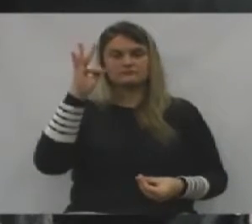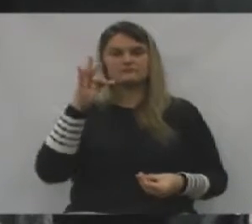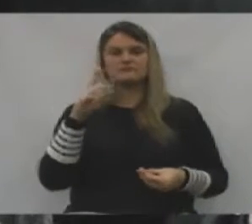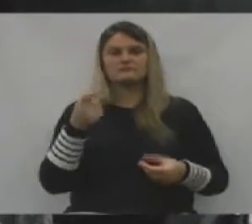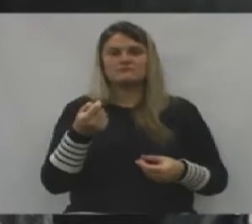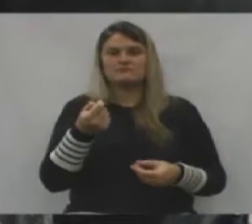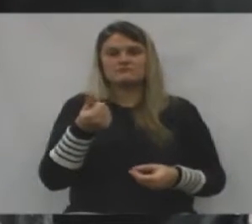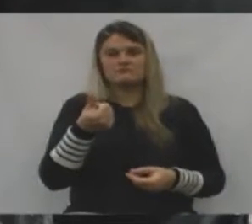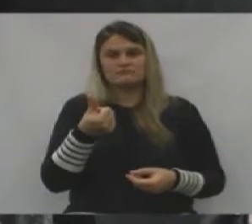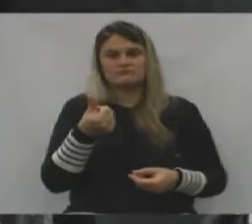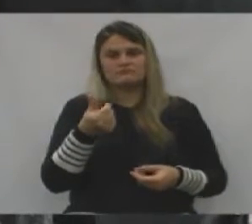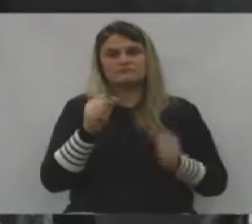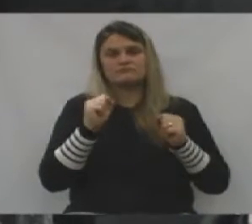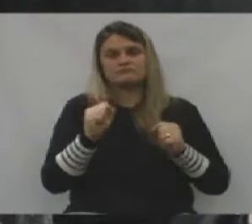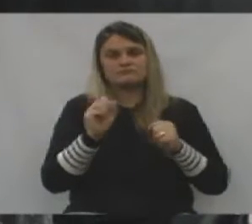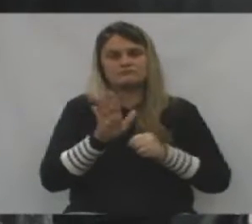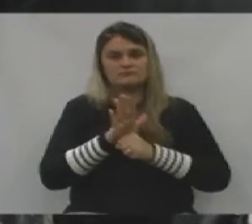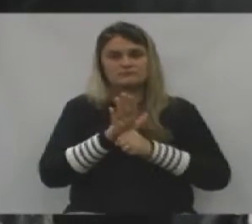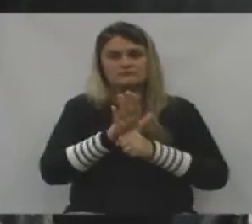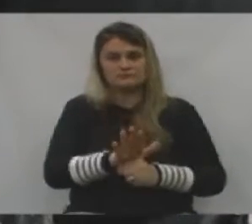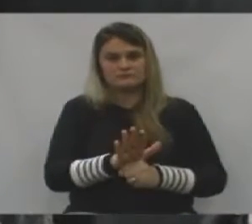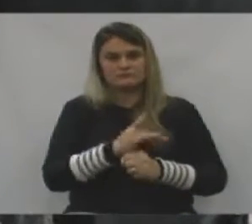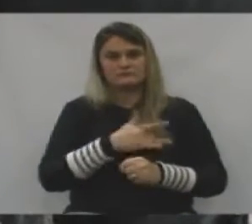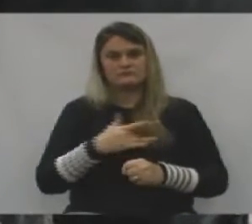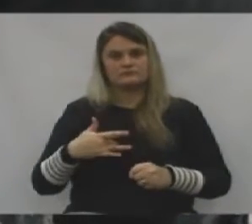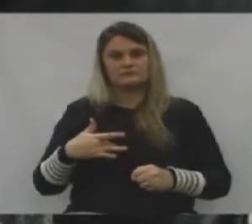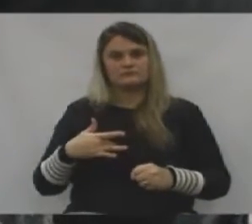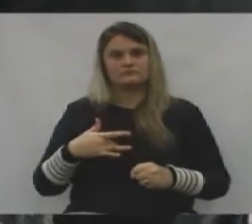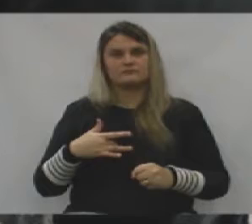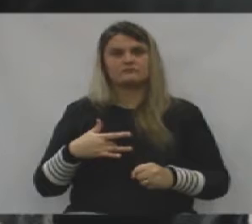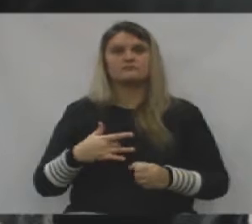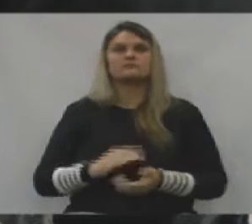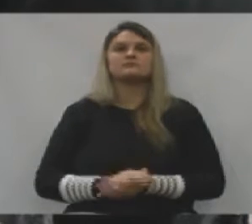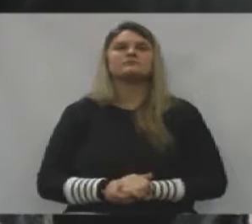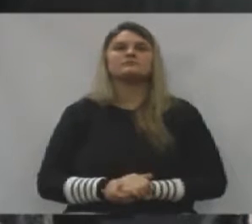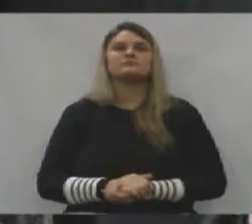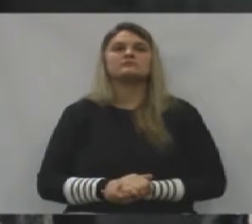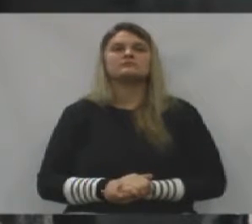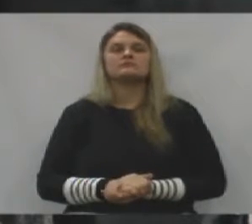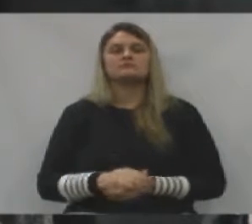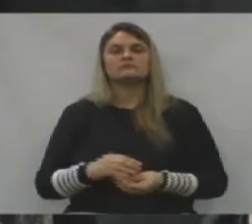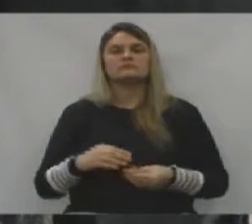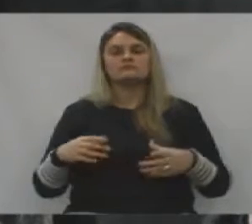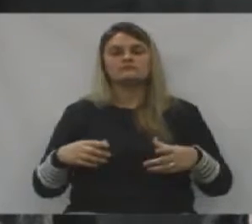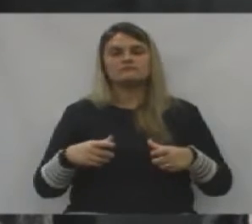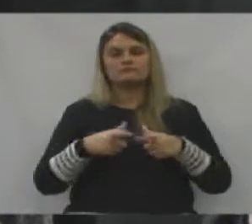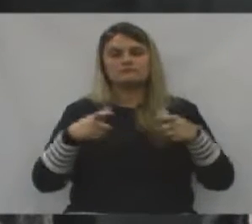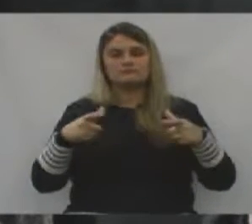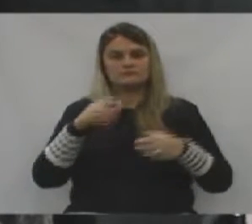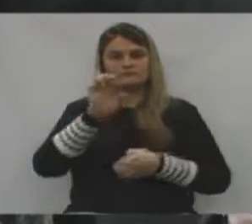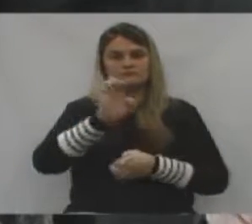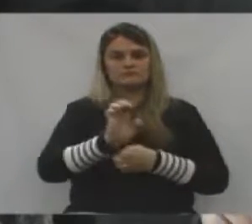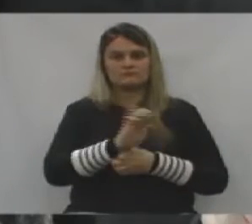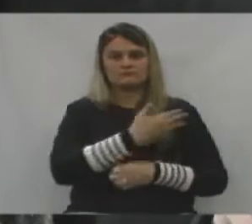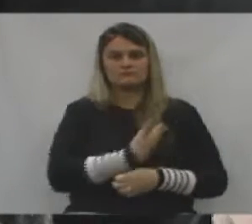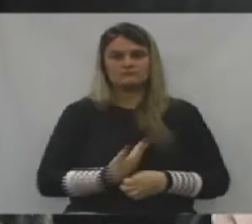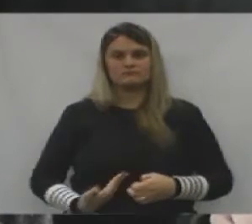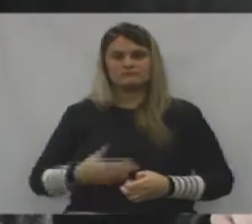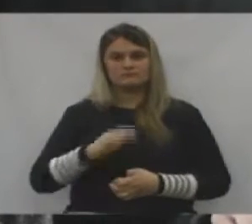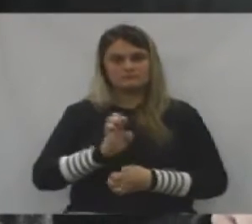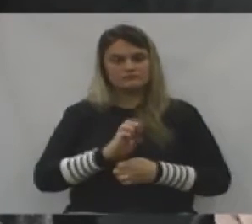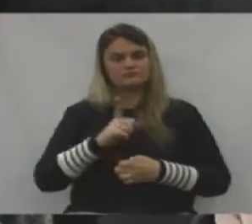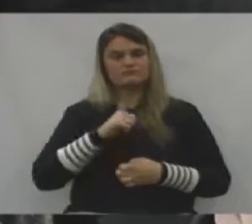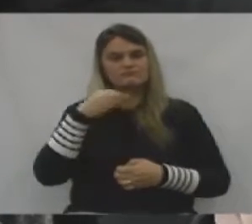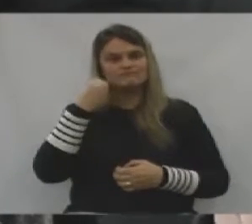muito pouco pode ajudar a nossa saúde ou ajuda. A nível de Estado, o governo do Estado tem feito seu